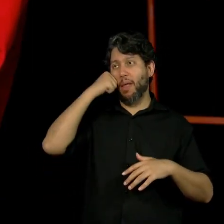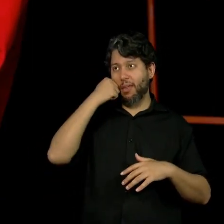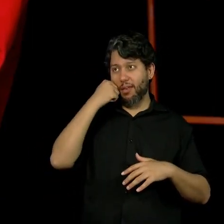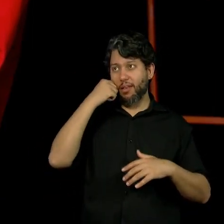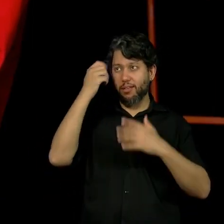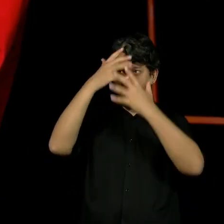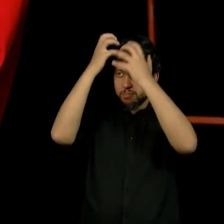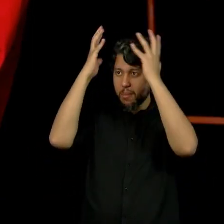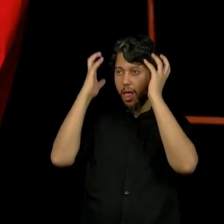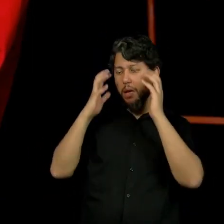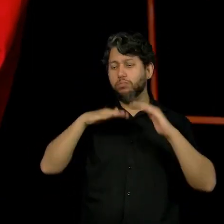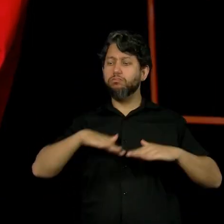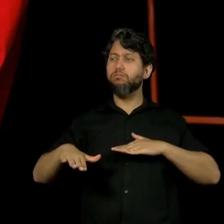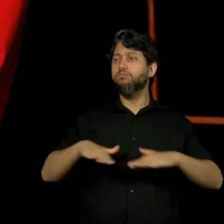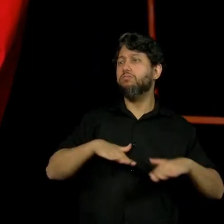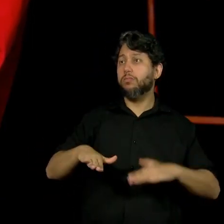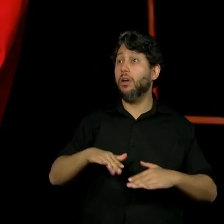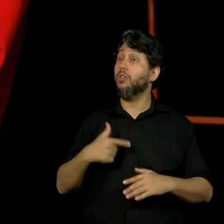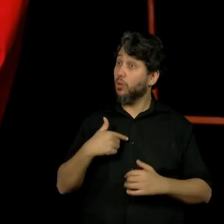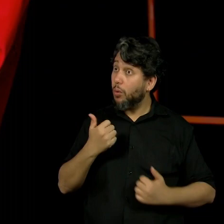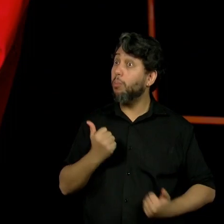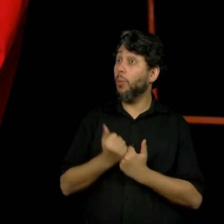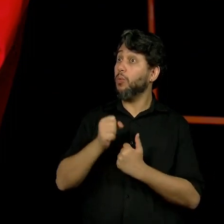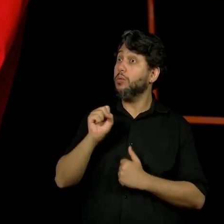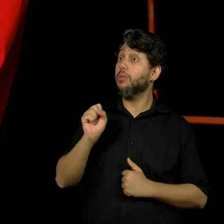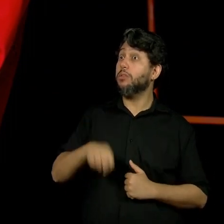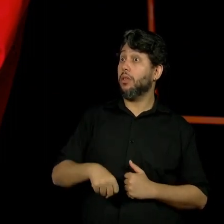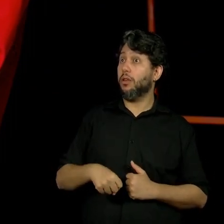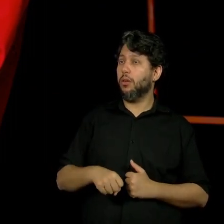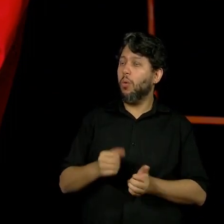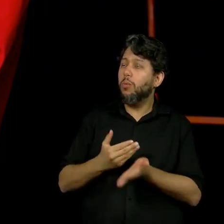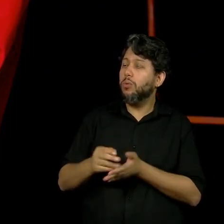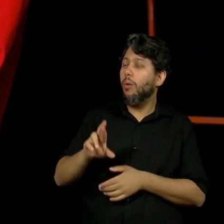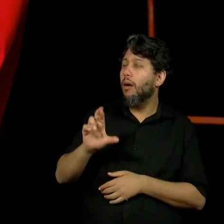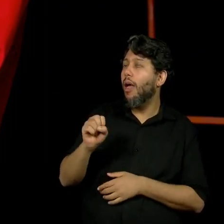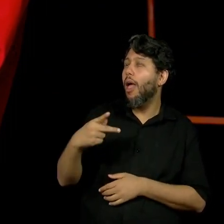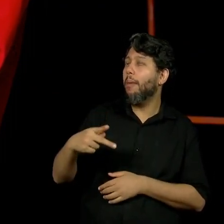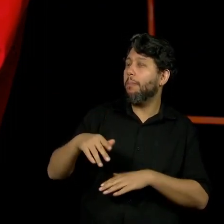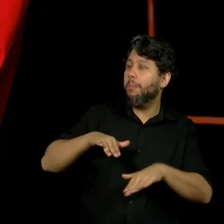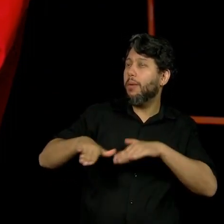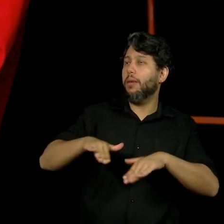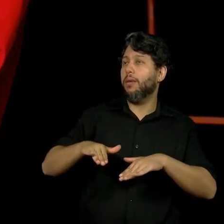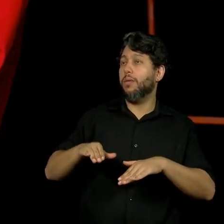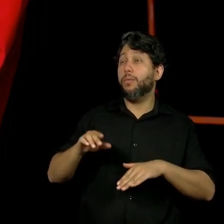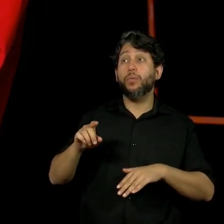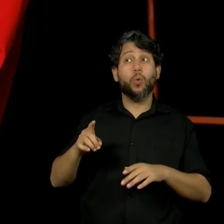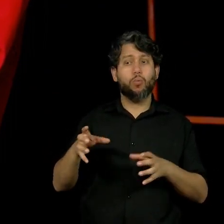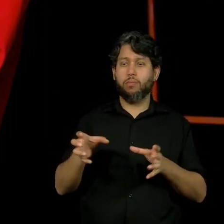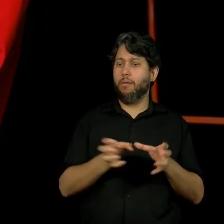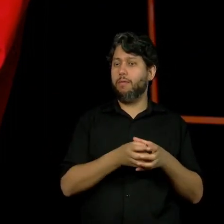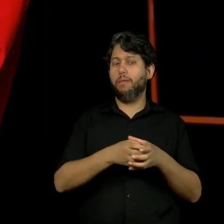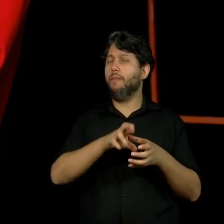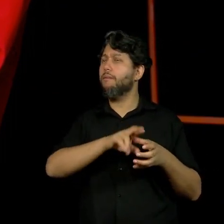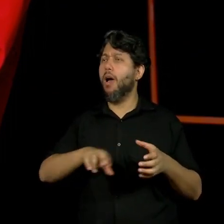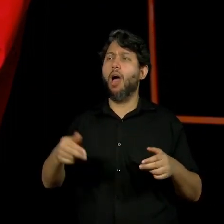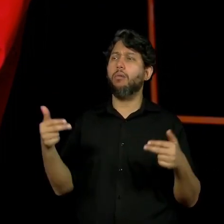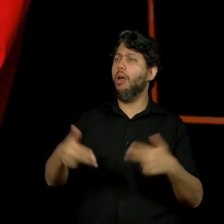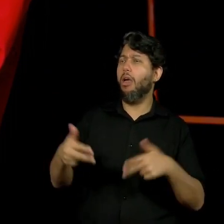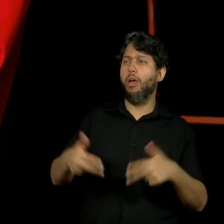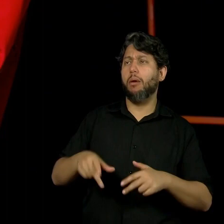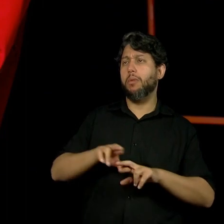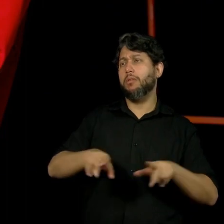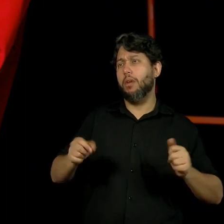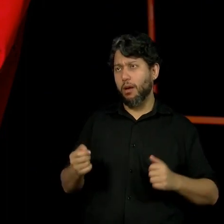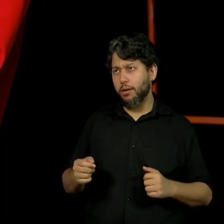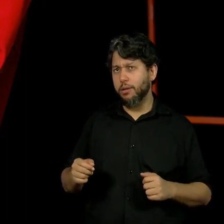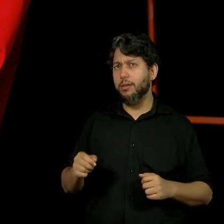apoiou sim. Tinha o cantinho do rap, tocava todos os grupos de rap, o